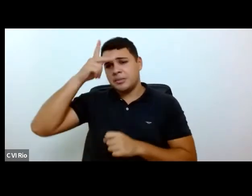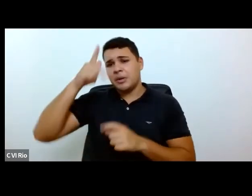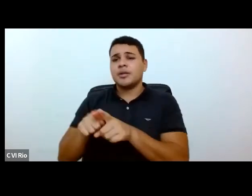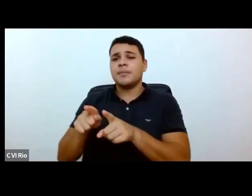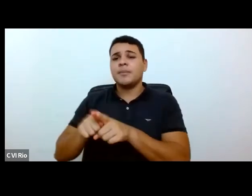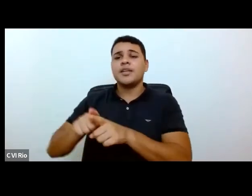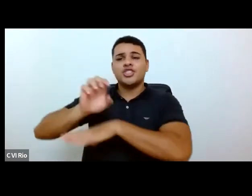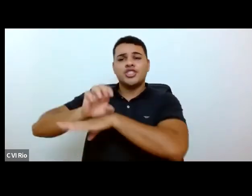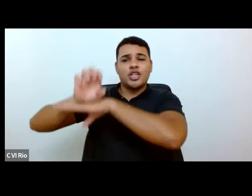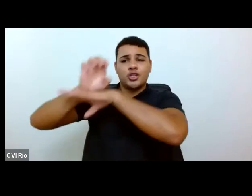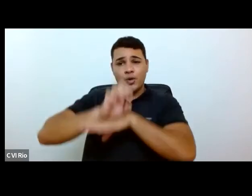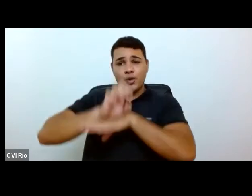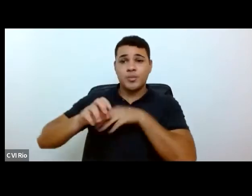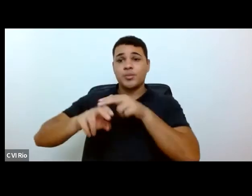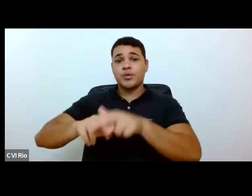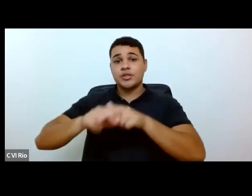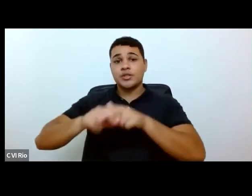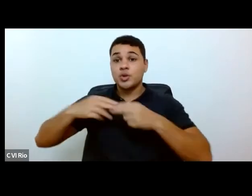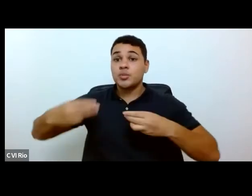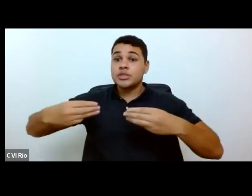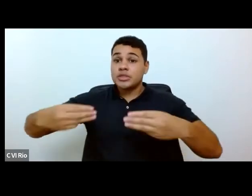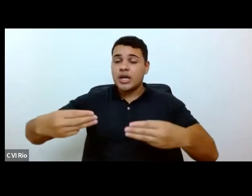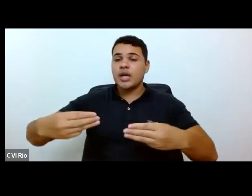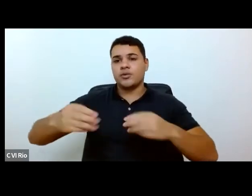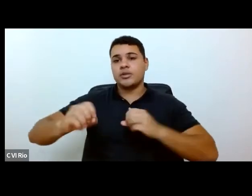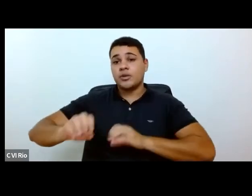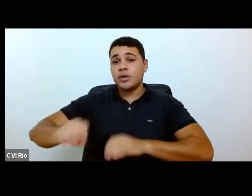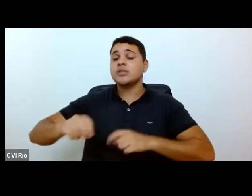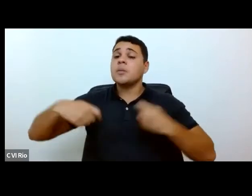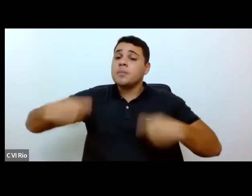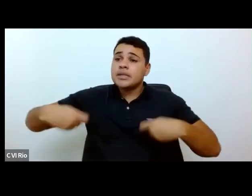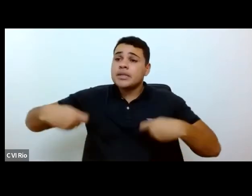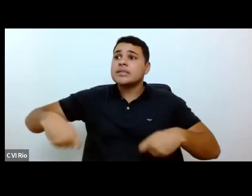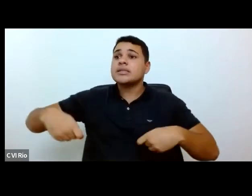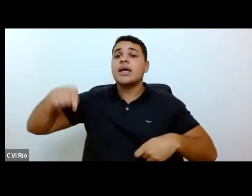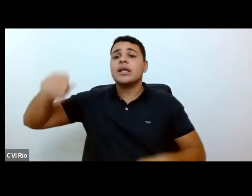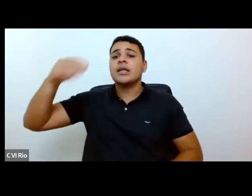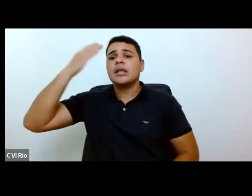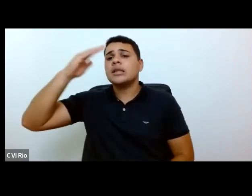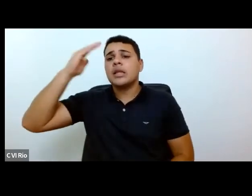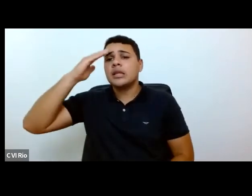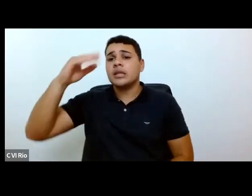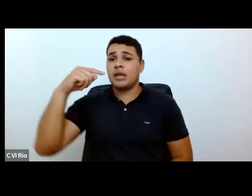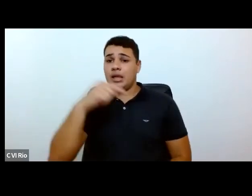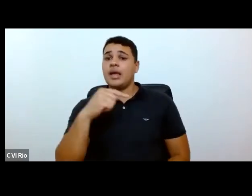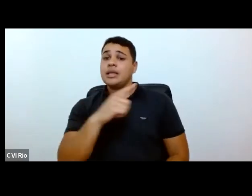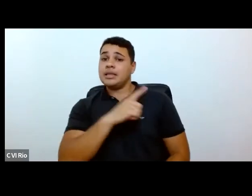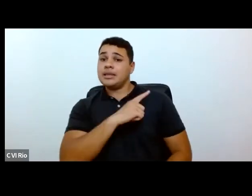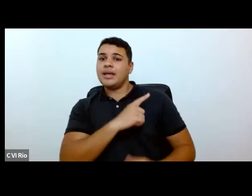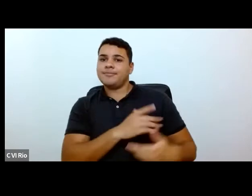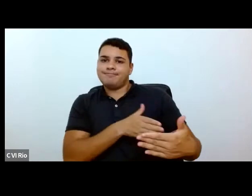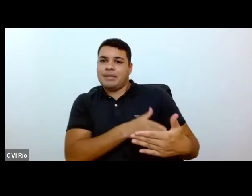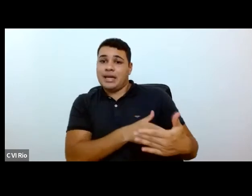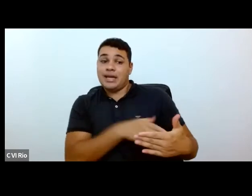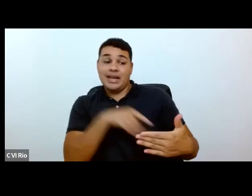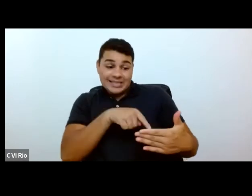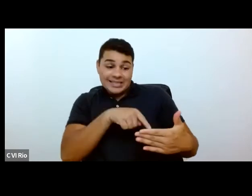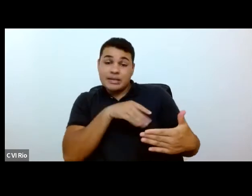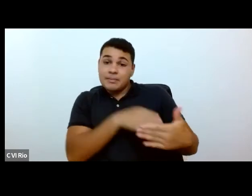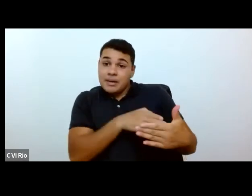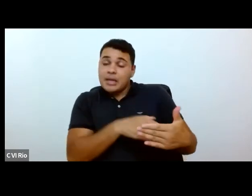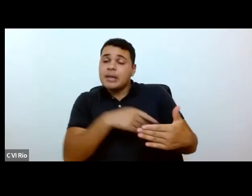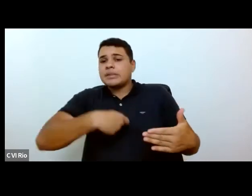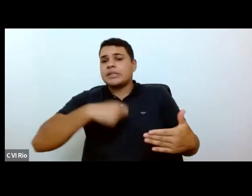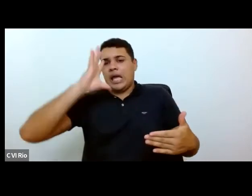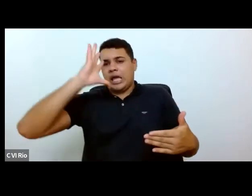né, admitir que existe uma ausência para com as pessoas trans na perspectiva de acesso e permanência à educação, né? E isso